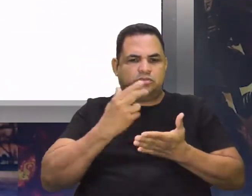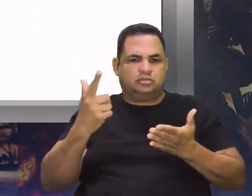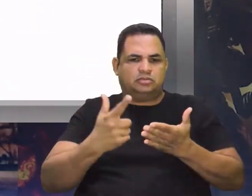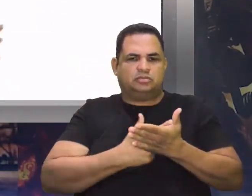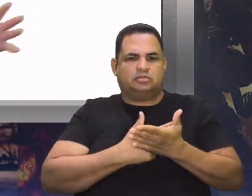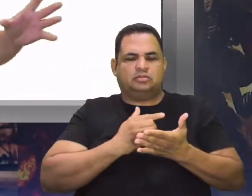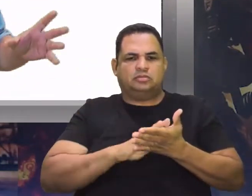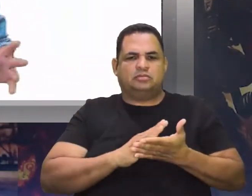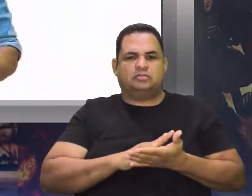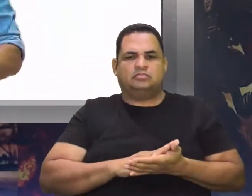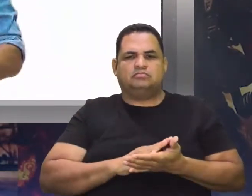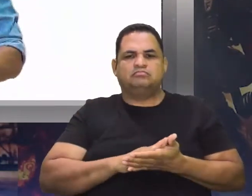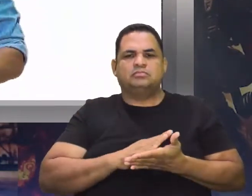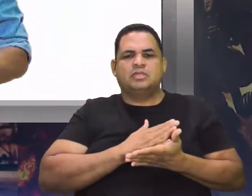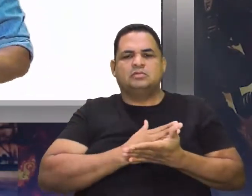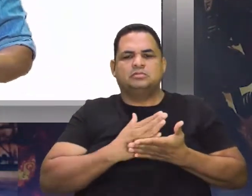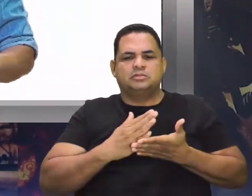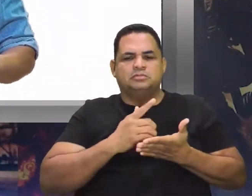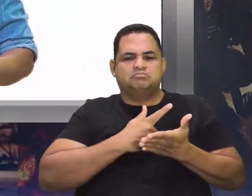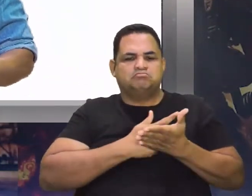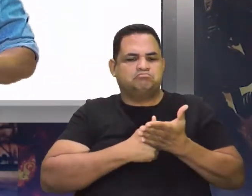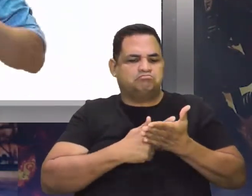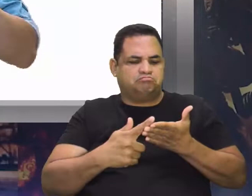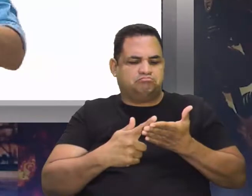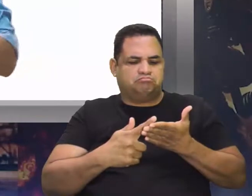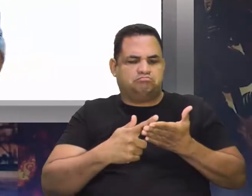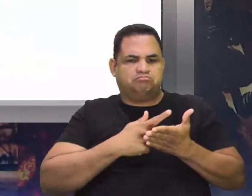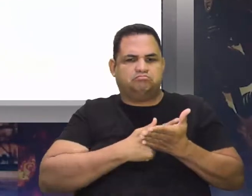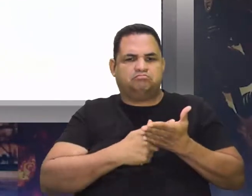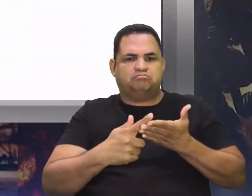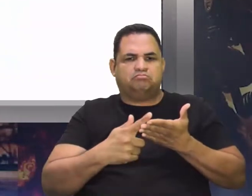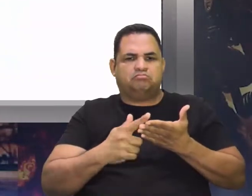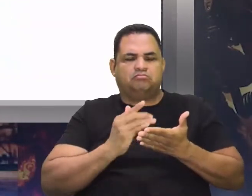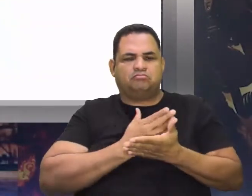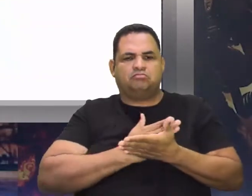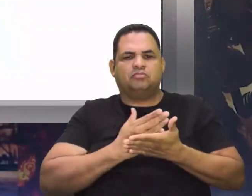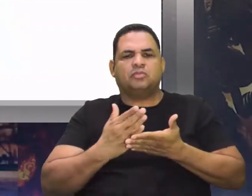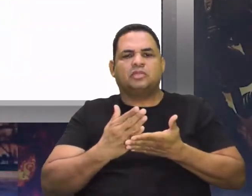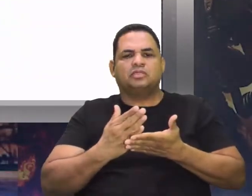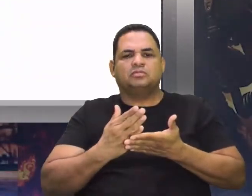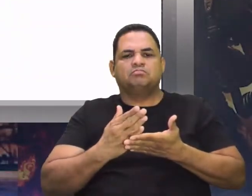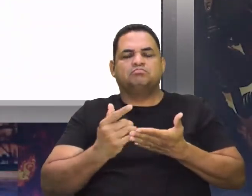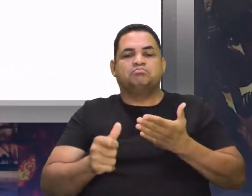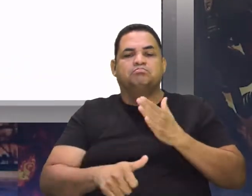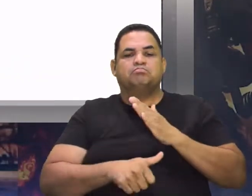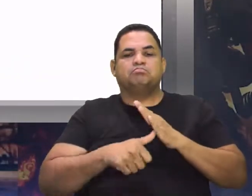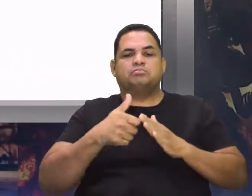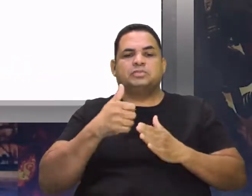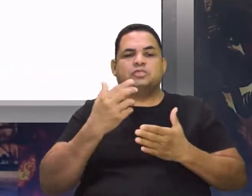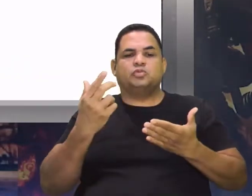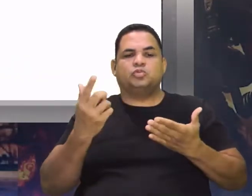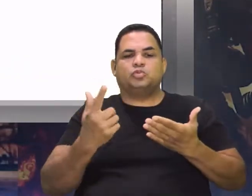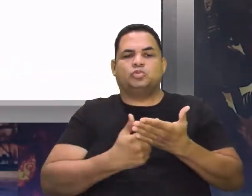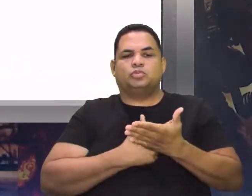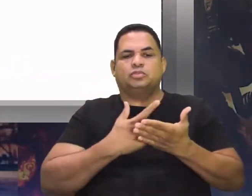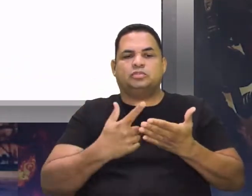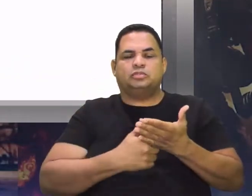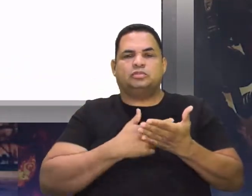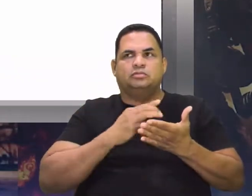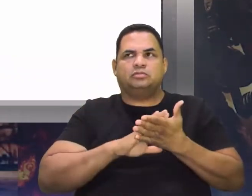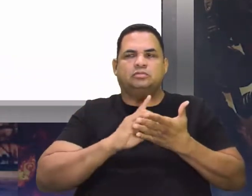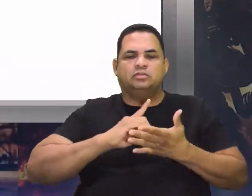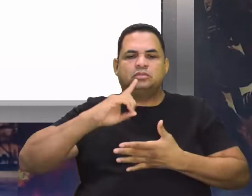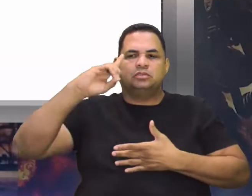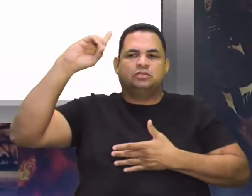que é princípio. E vamos começar pelo princípio, lá com Gênesis. Lá em Gênesis conta a história, que Deus